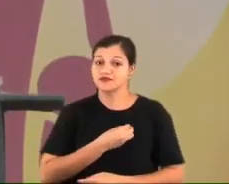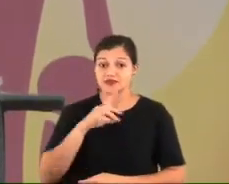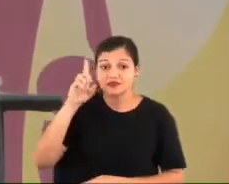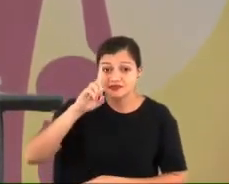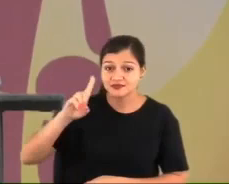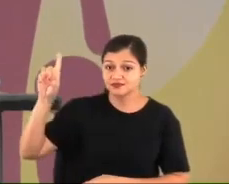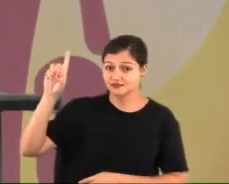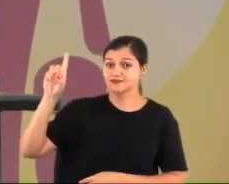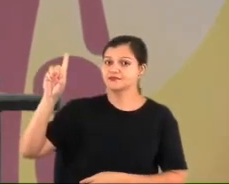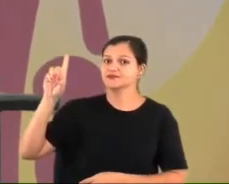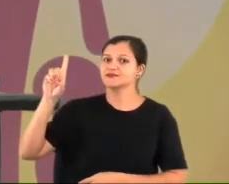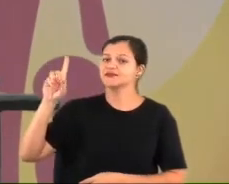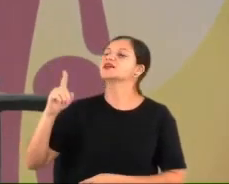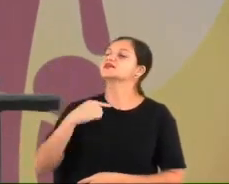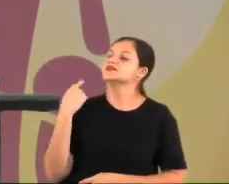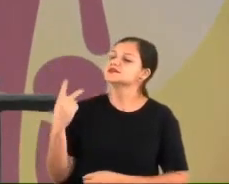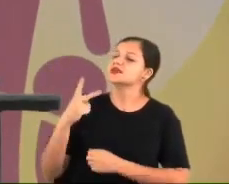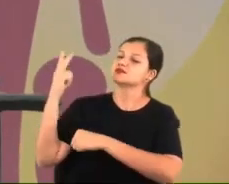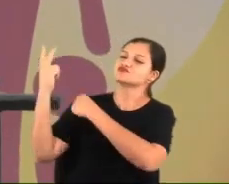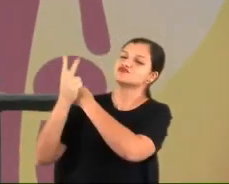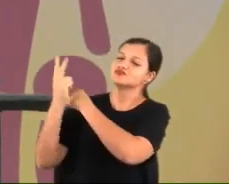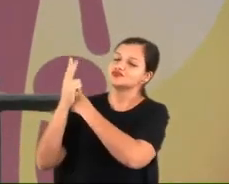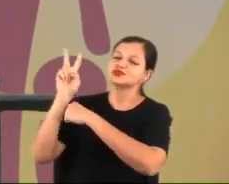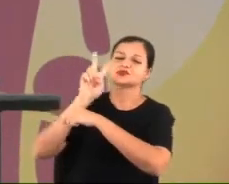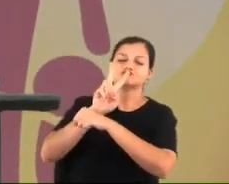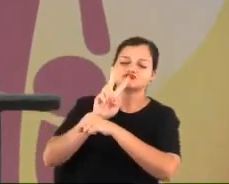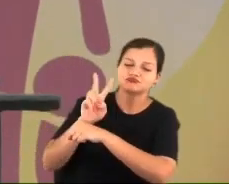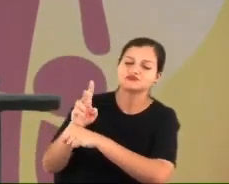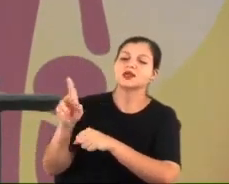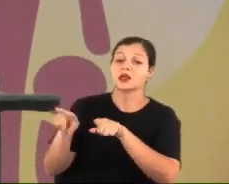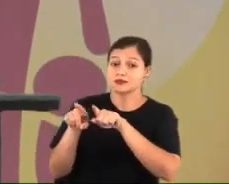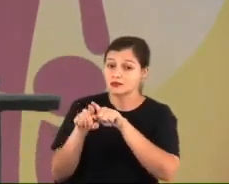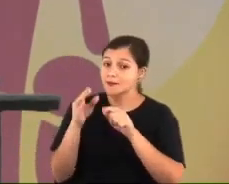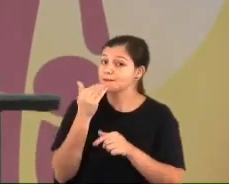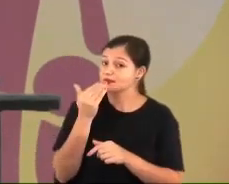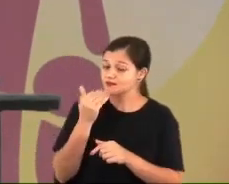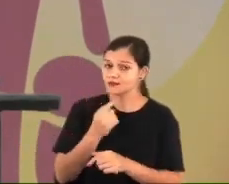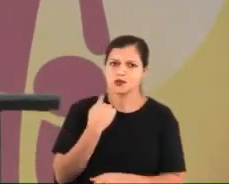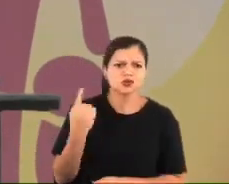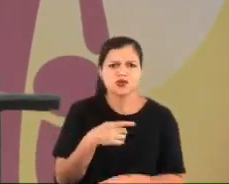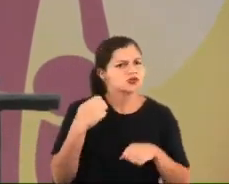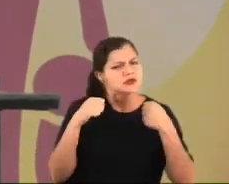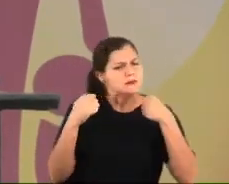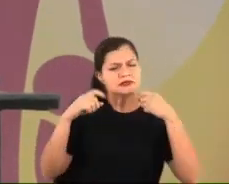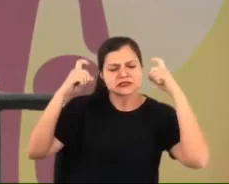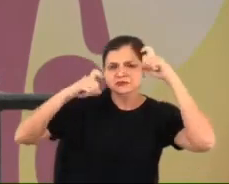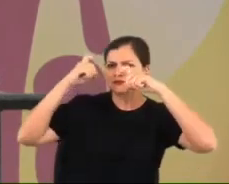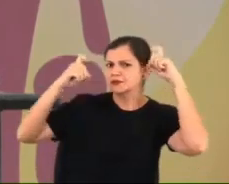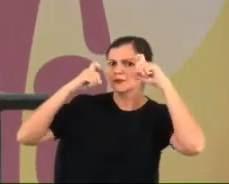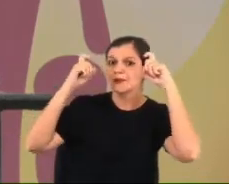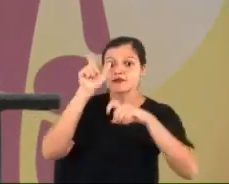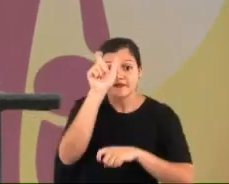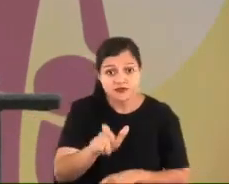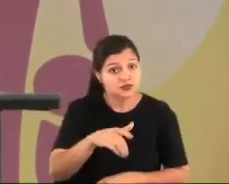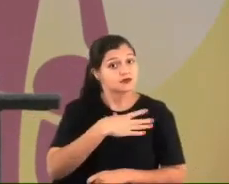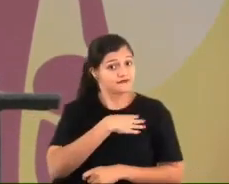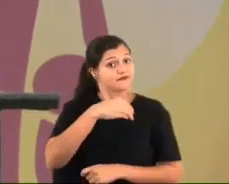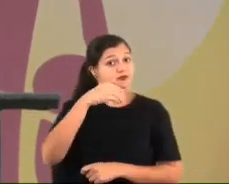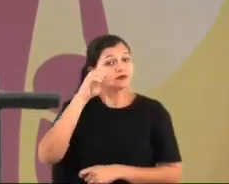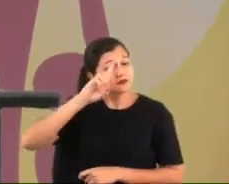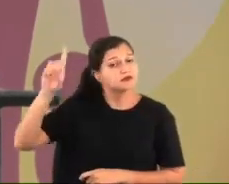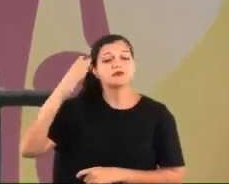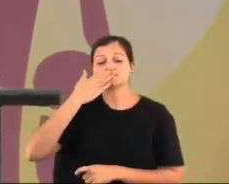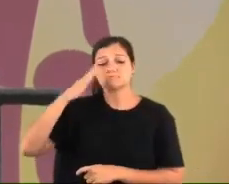Deus, Ele está nos dando alimento e proteção, e a gente não tem que se preocupar. Você que é filho, Ele promete: olha, não